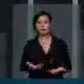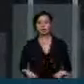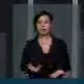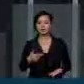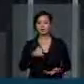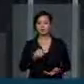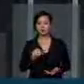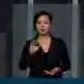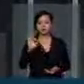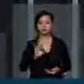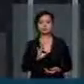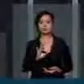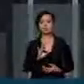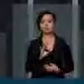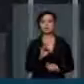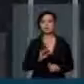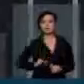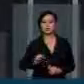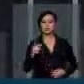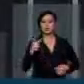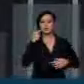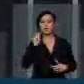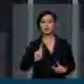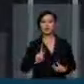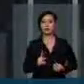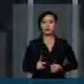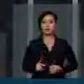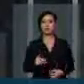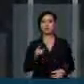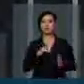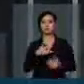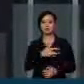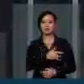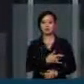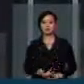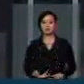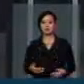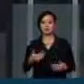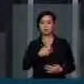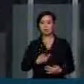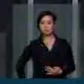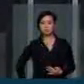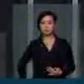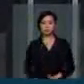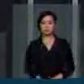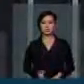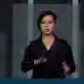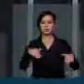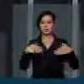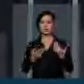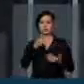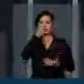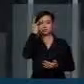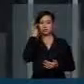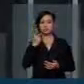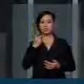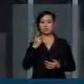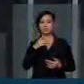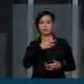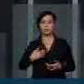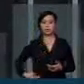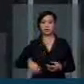um verdadeiro sistema único público de saúde. Ao não fazer isso, evidentemente o governo